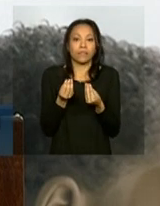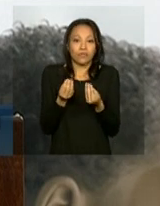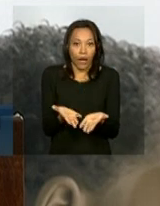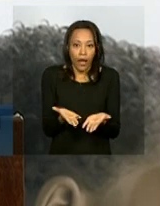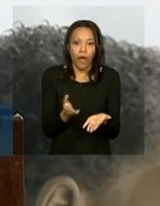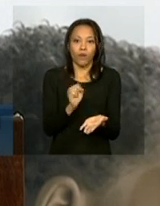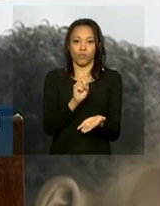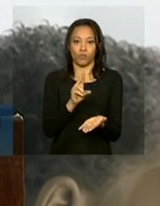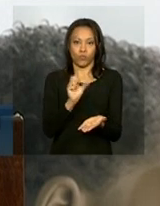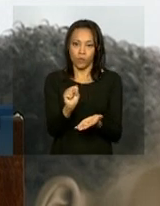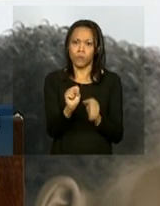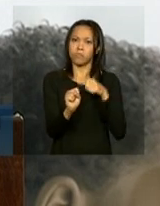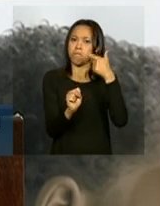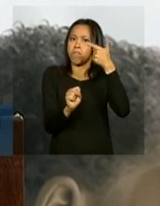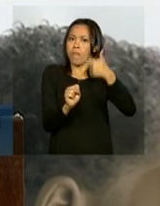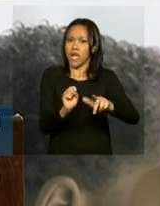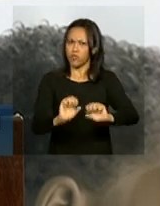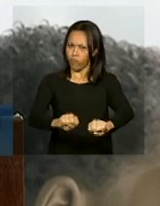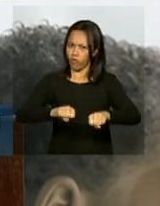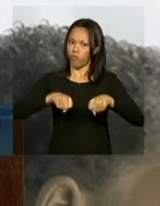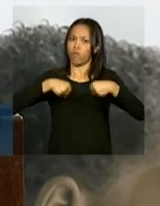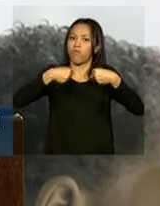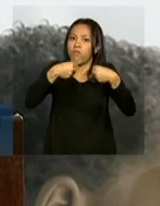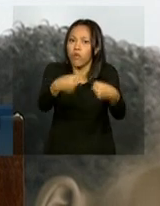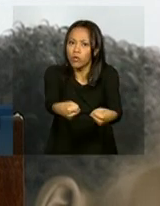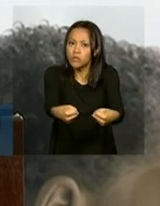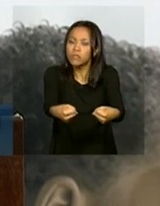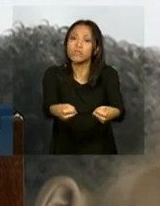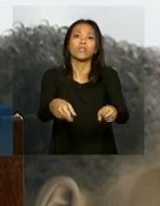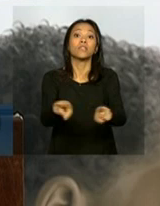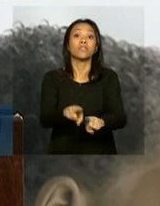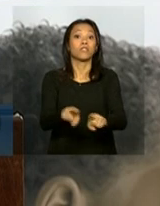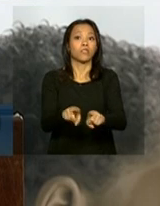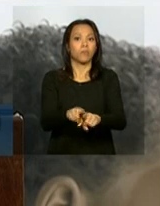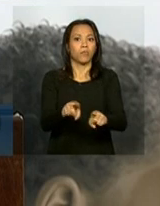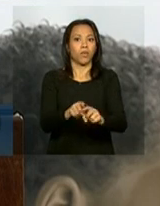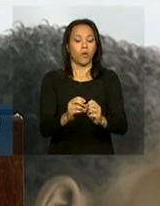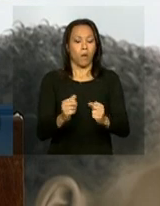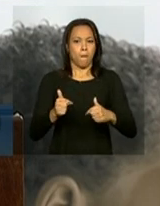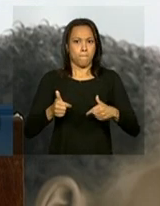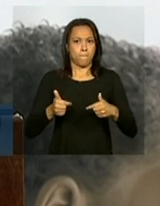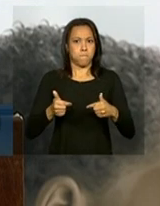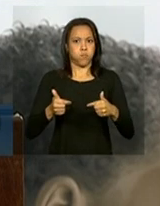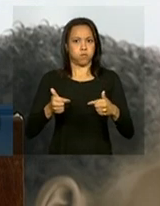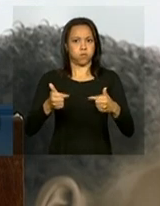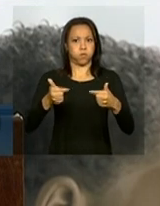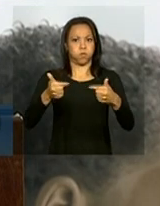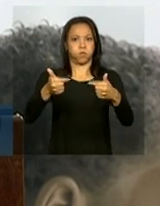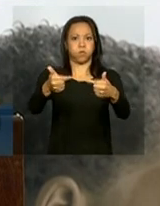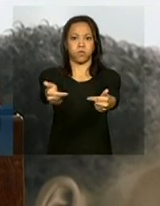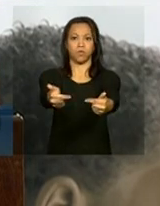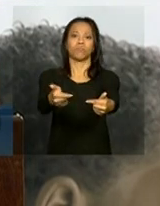dar a ele cada vez mais força e coluna vertebral de sustentação.